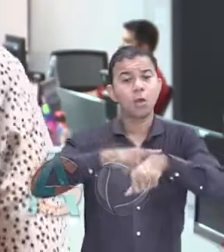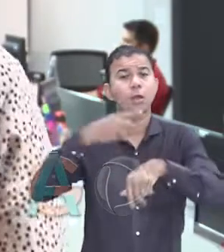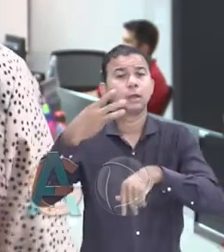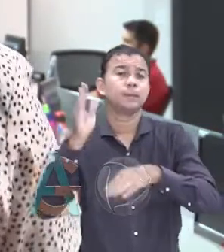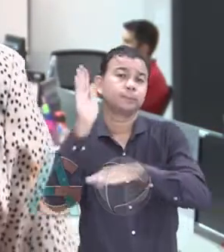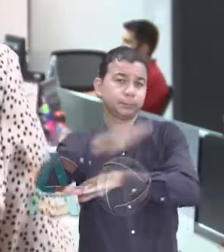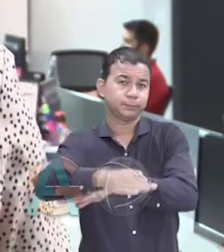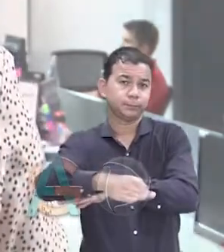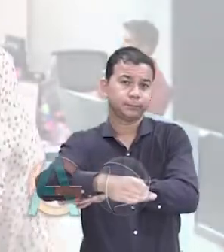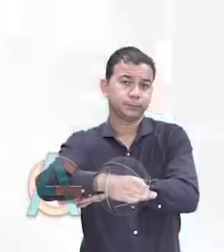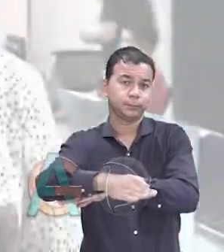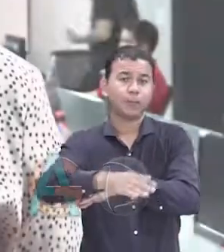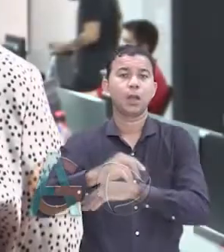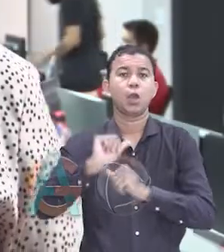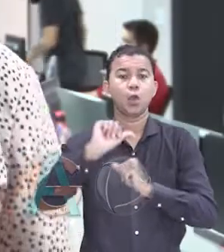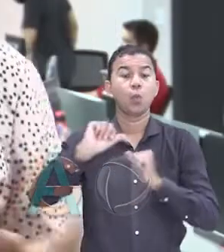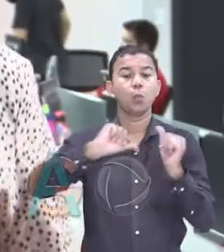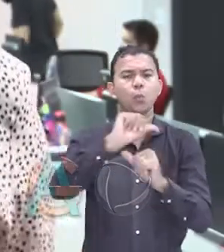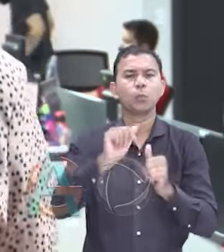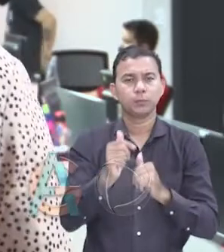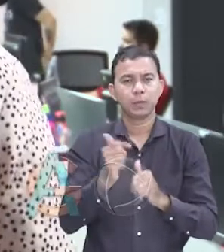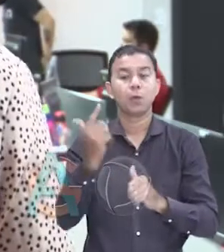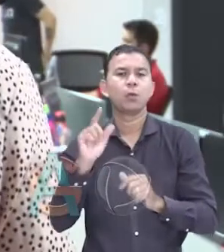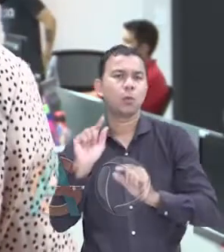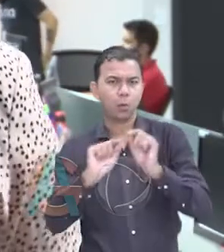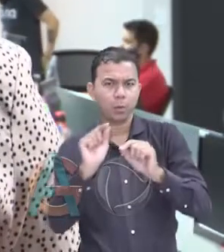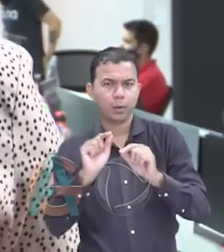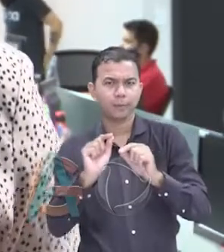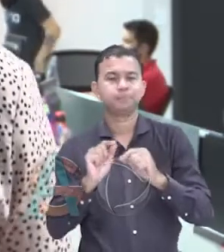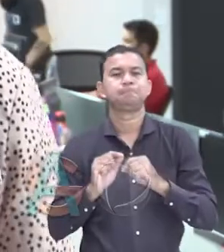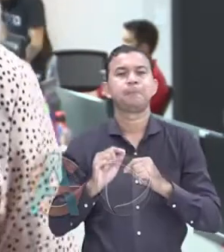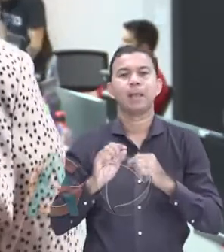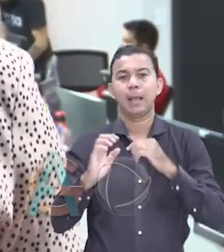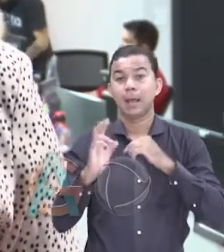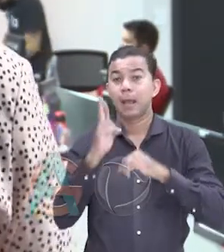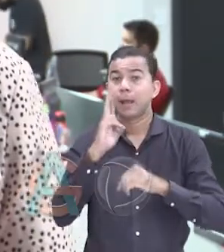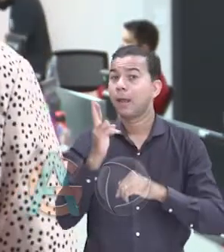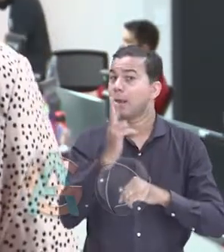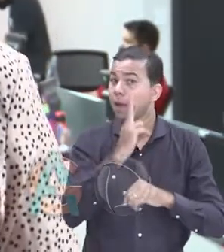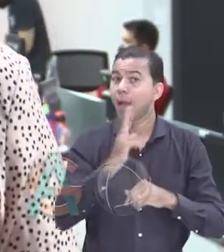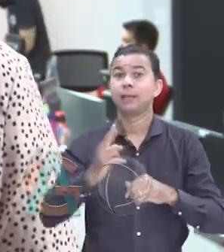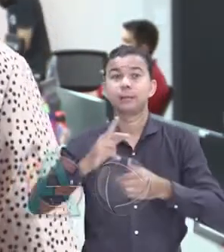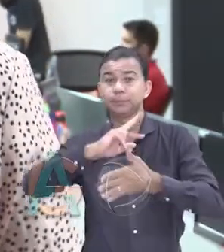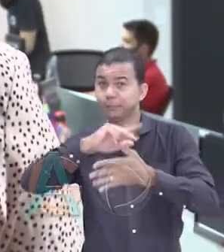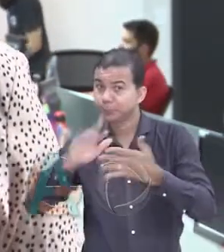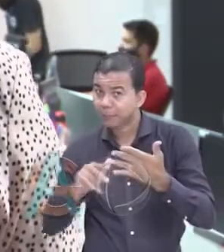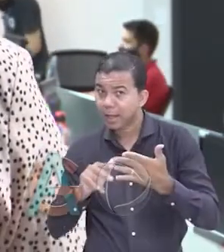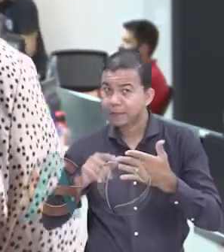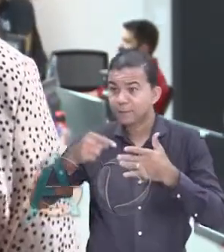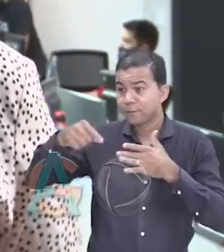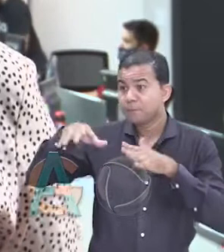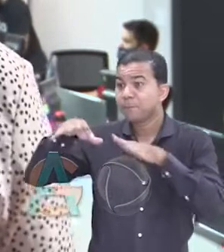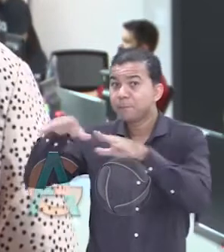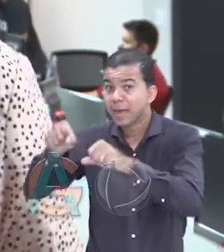até as 3 horas da tarde. Outra alteração no documento é em relação ao funcionamento de restaurantes e similares